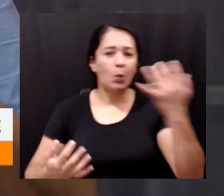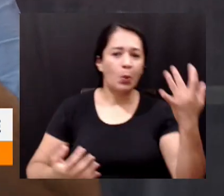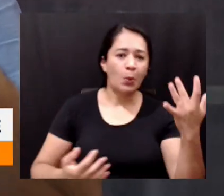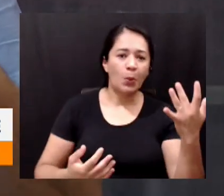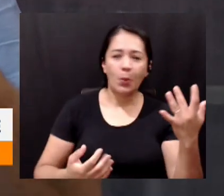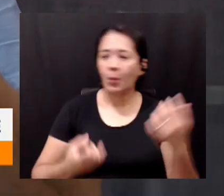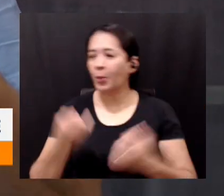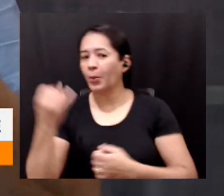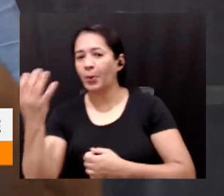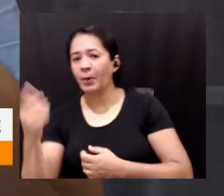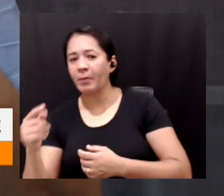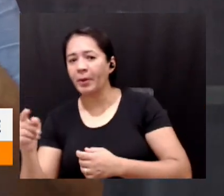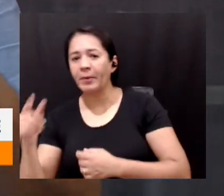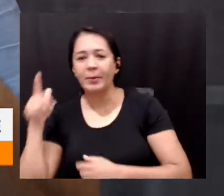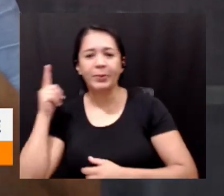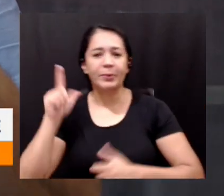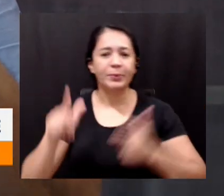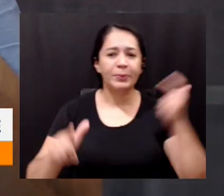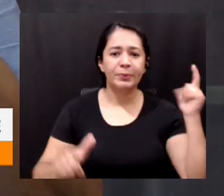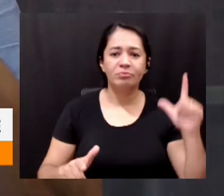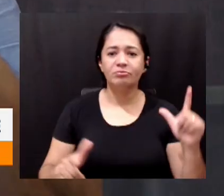defesa, Aham. né, então acaba sendo